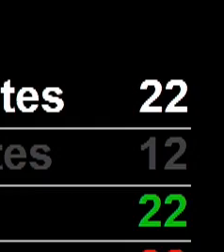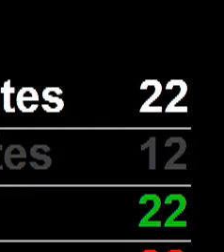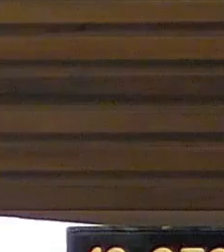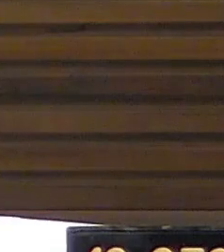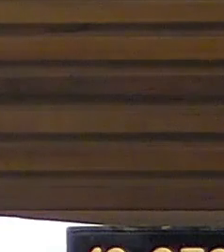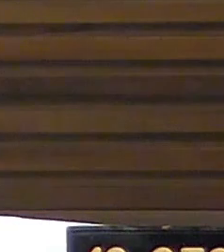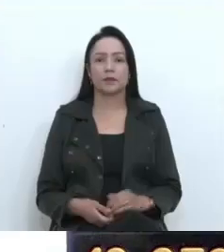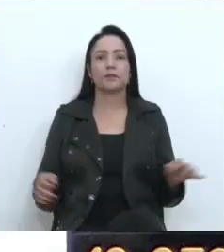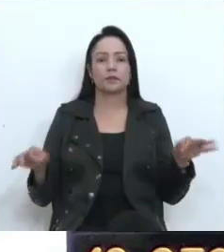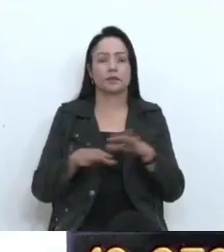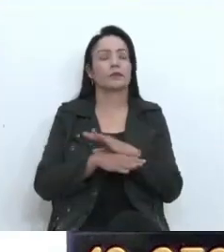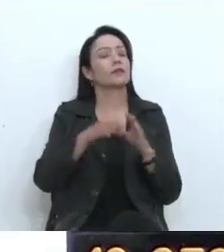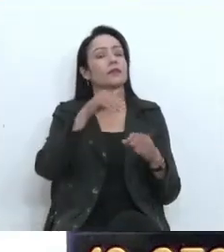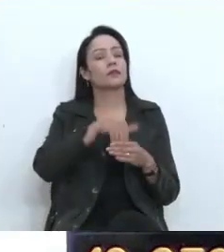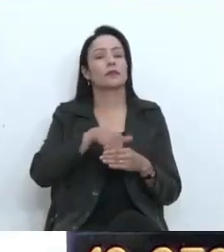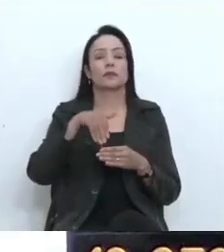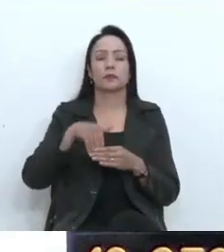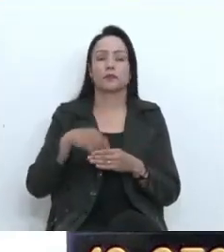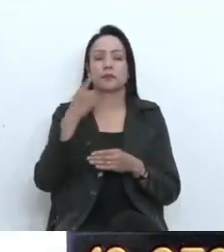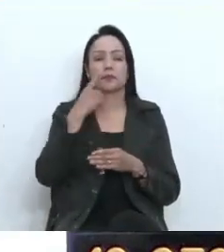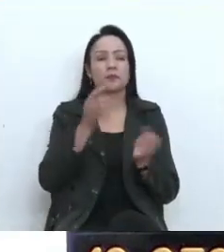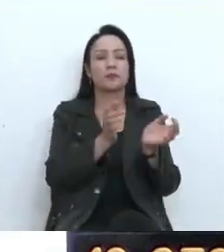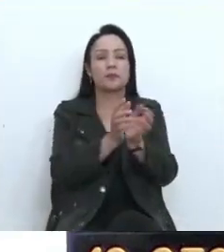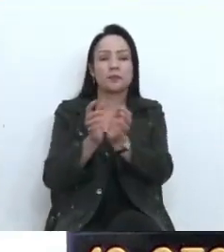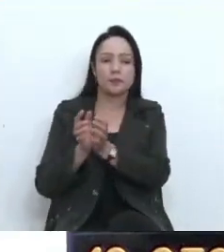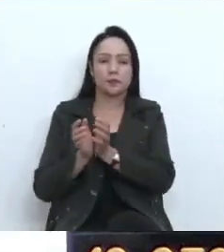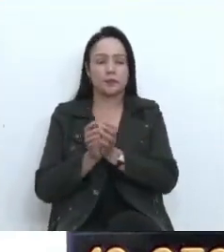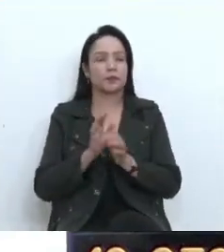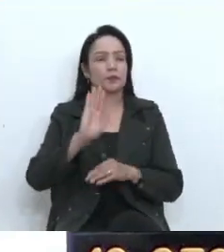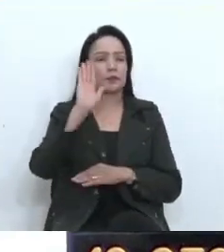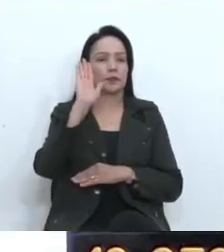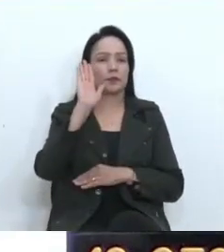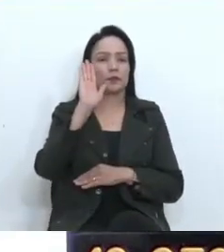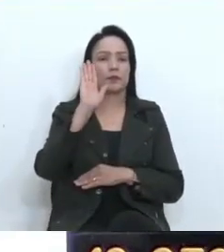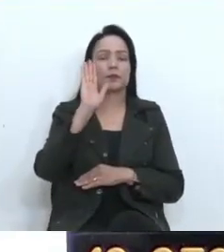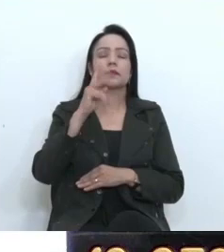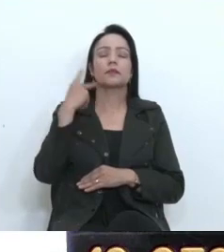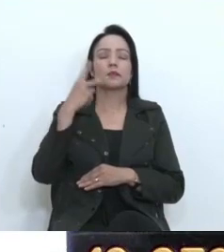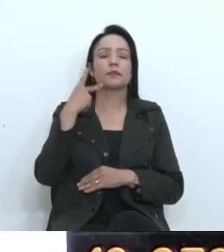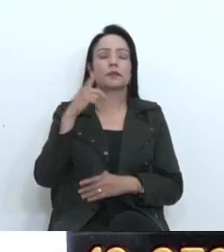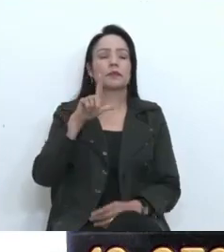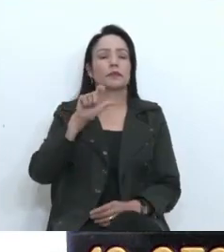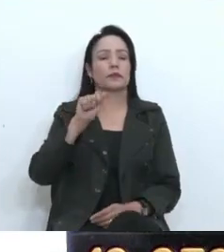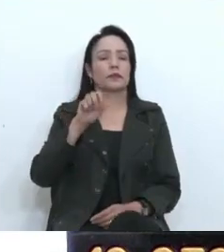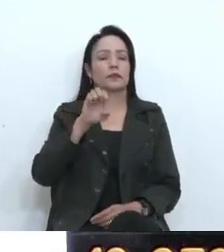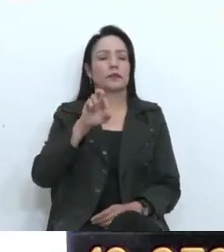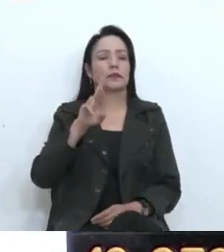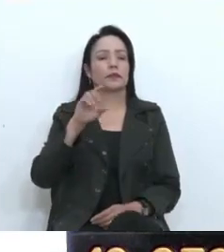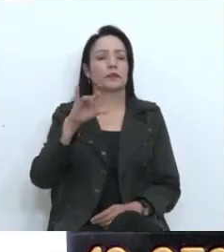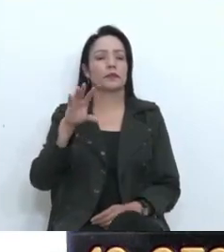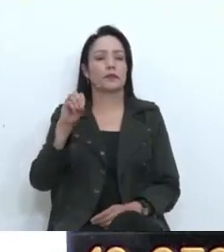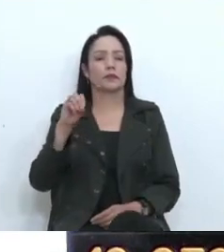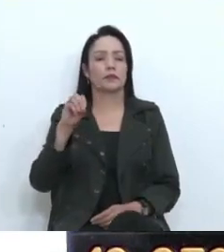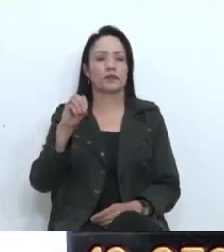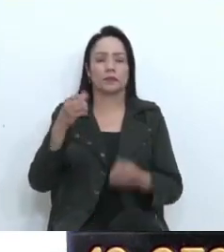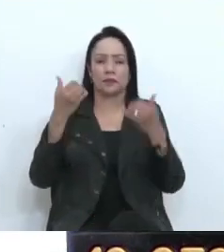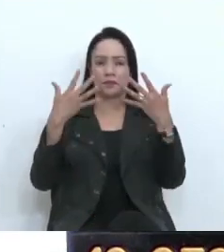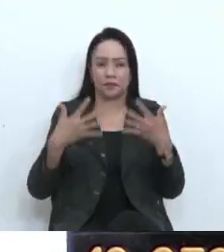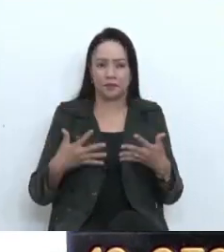encerrada a votação consideradas comissões questão de ordem vereador Dr Laércio sandes a justificar